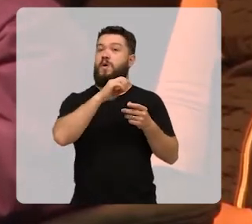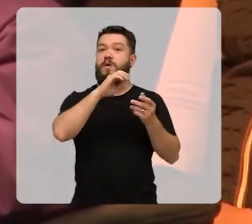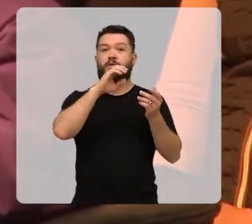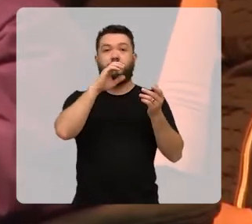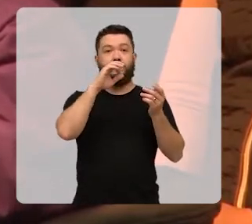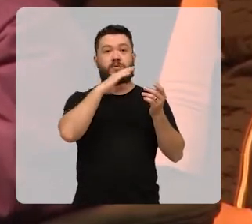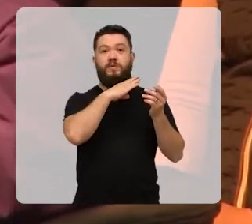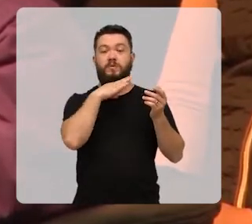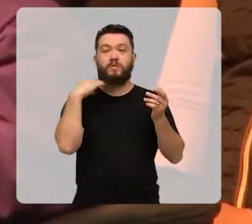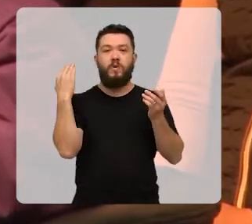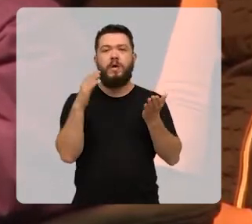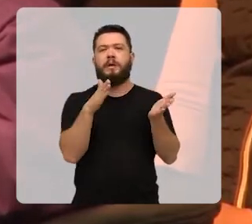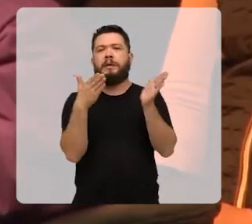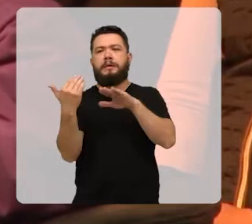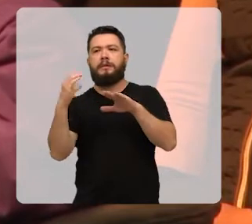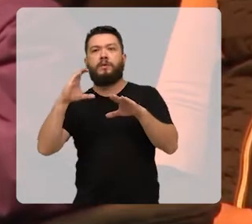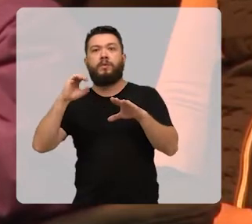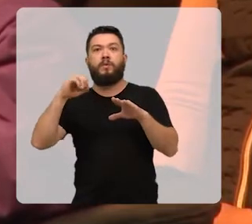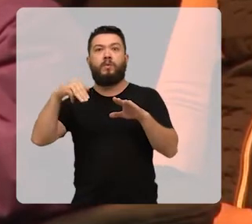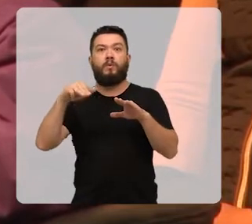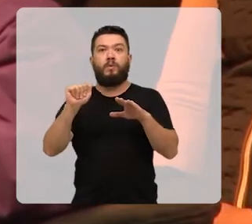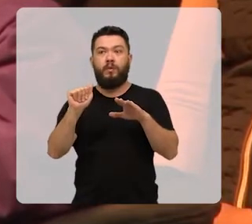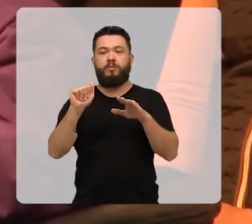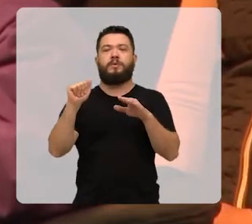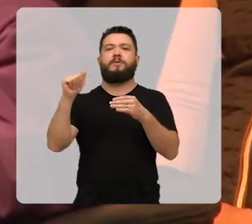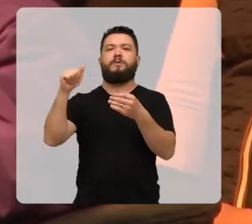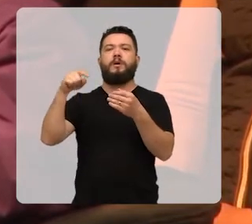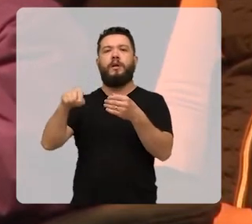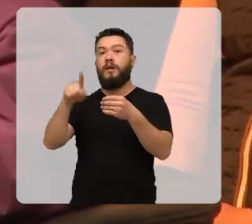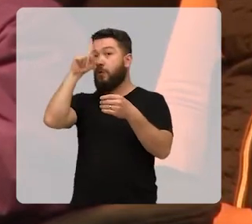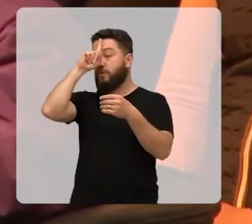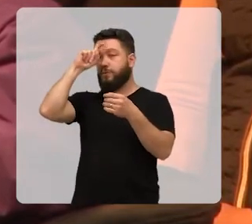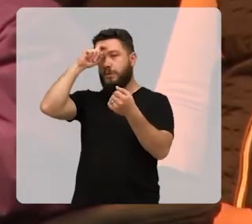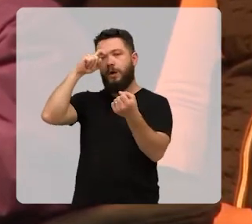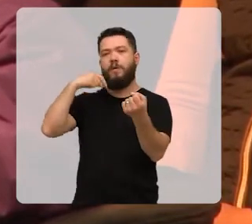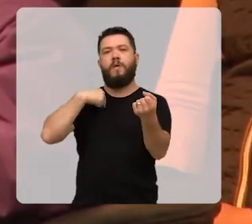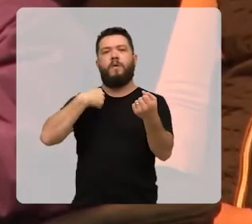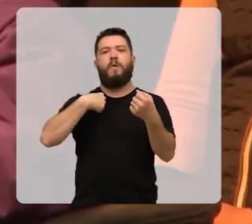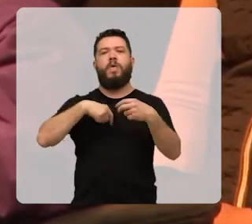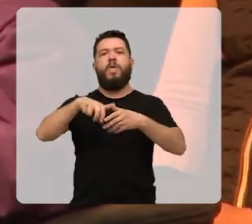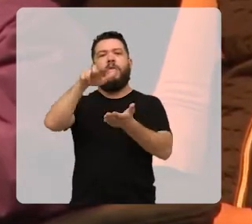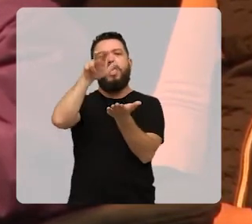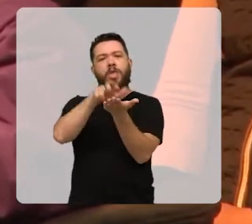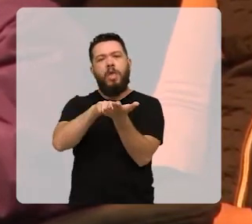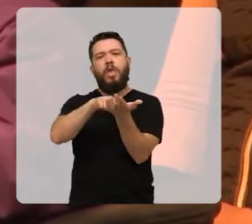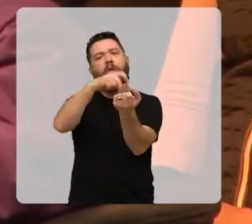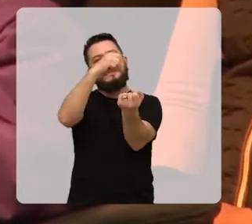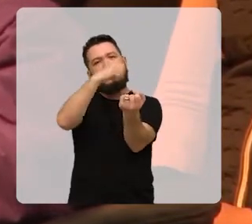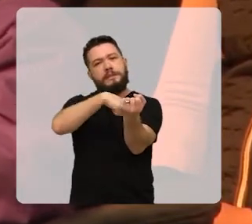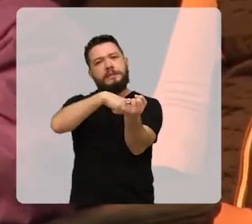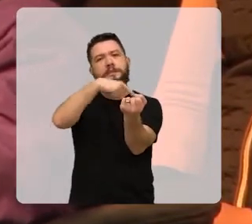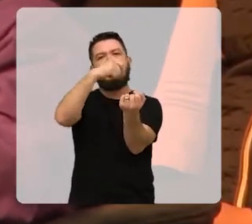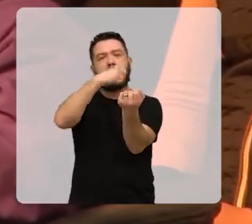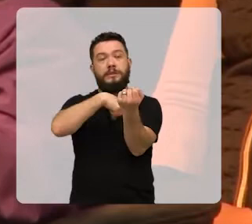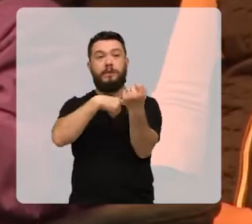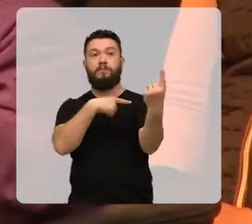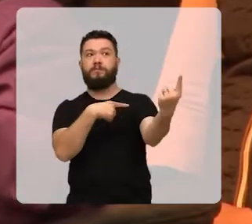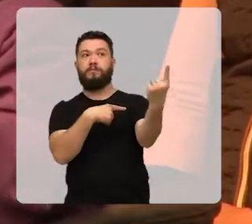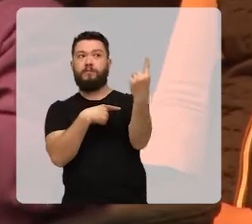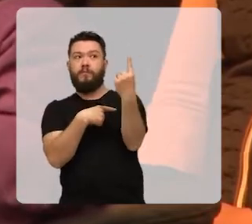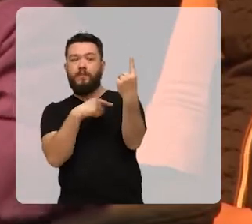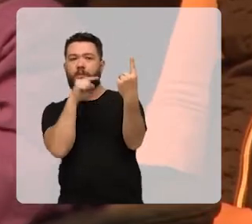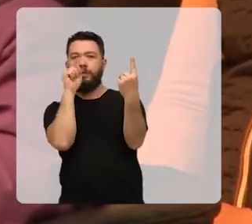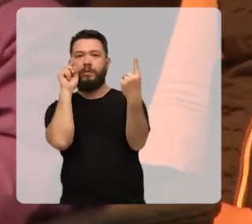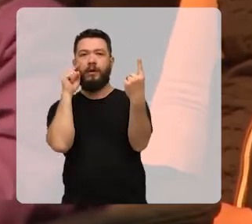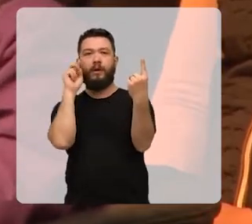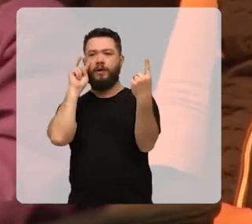e tuberculose. No primeiro hospital, um oficial de alta escalão veio para ver quem era a inglesa. Ela